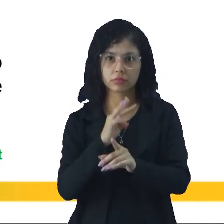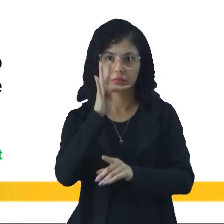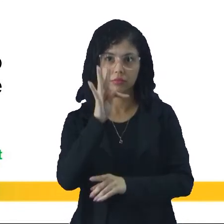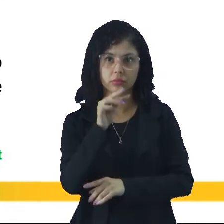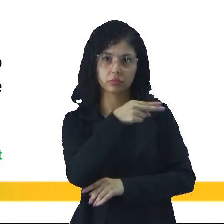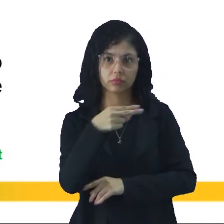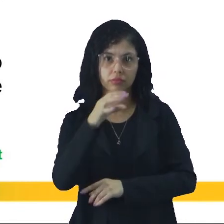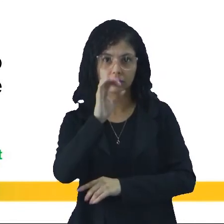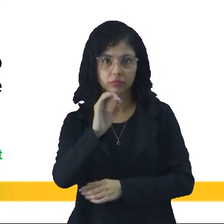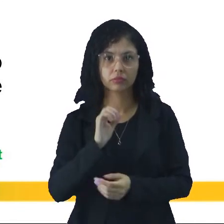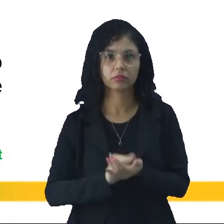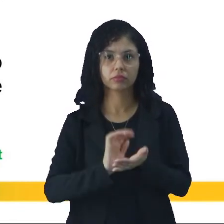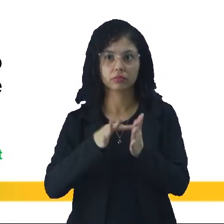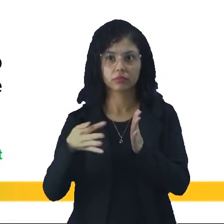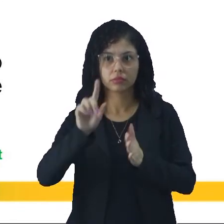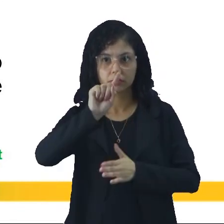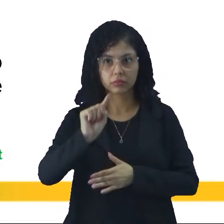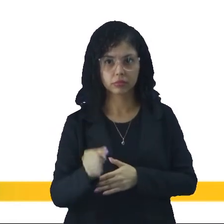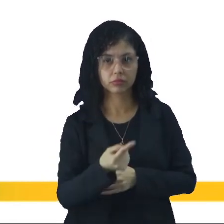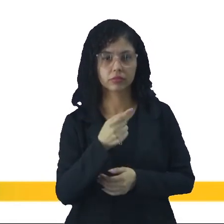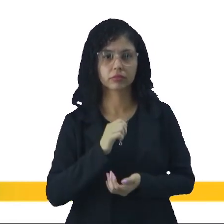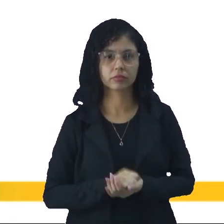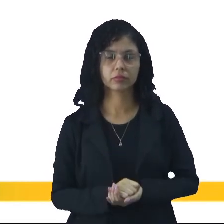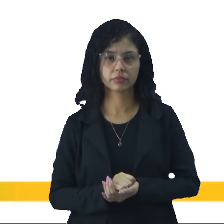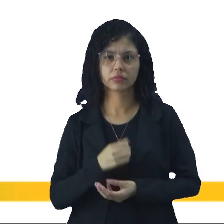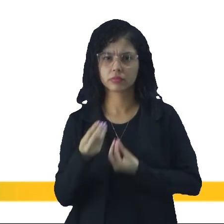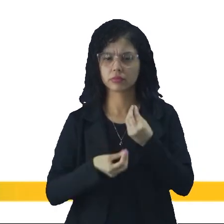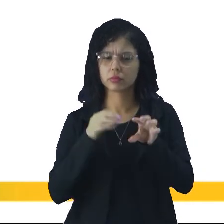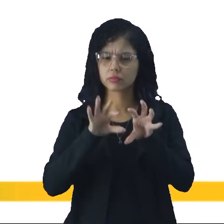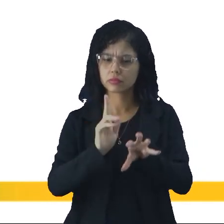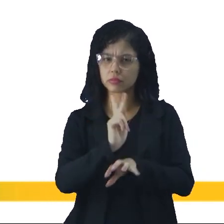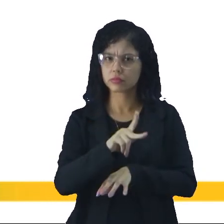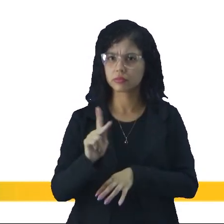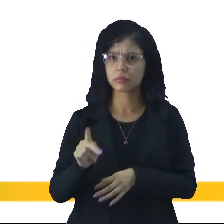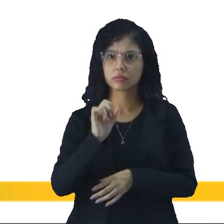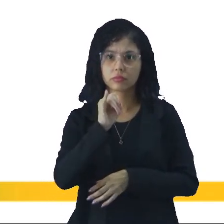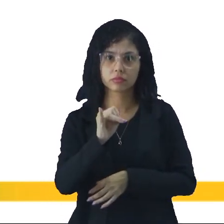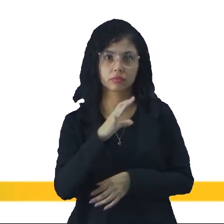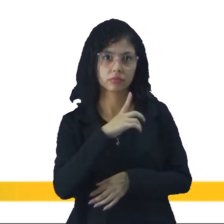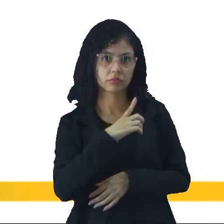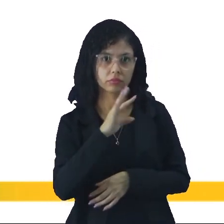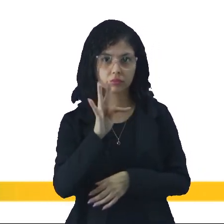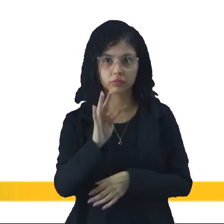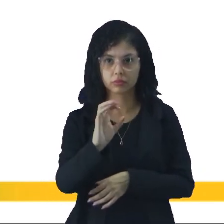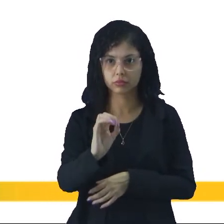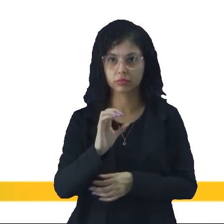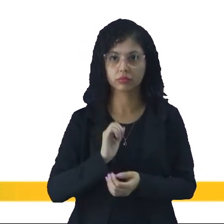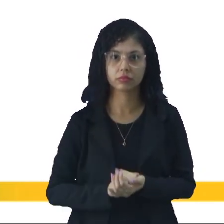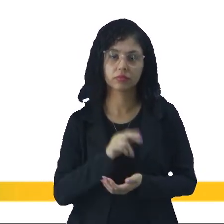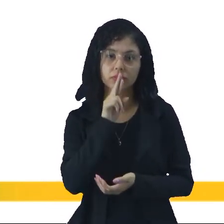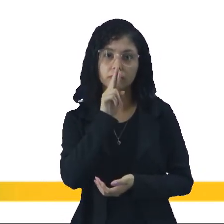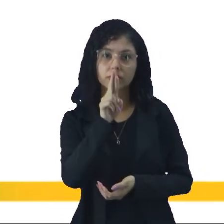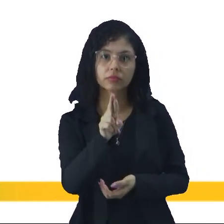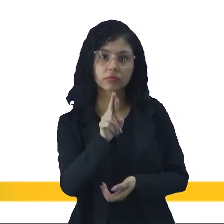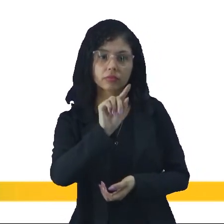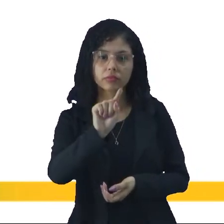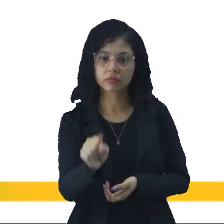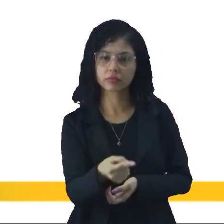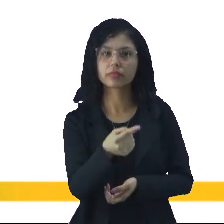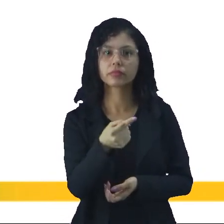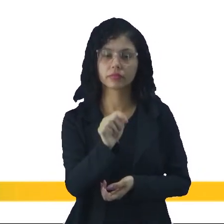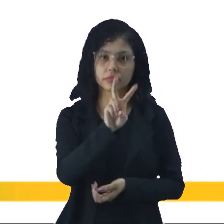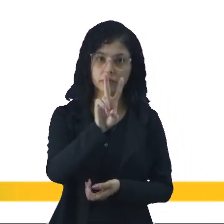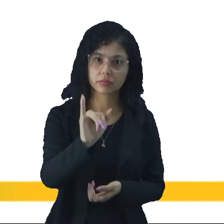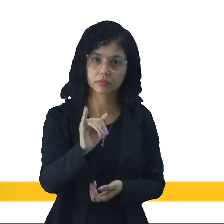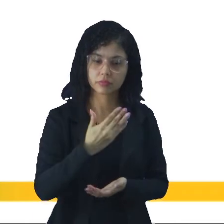igual a 0, a função é igual a 1.000. Como assim, professor? Se o t é 0, ó, a resposta aqui é 1.000, quer dizer que